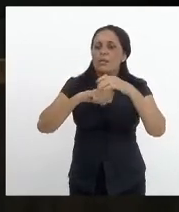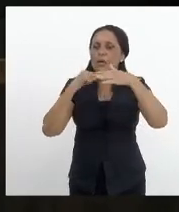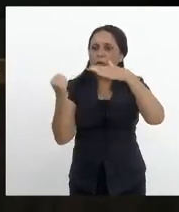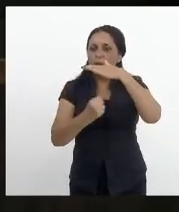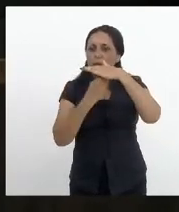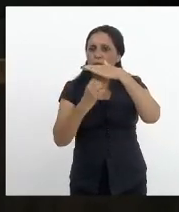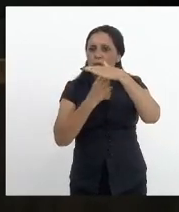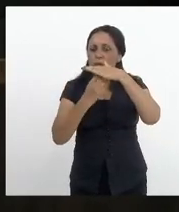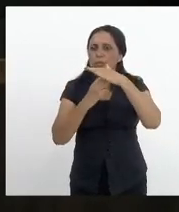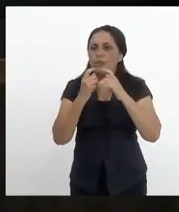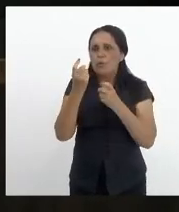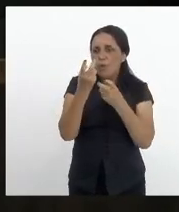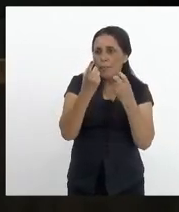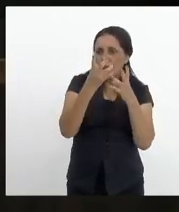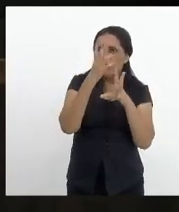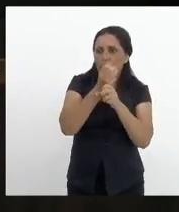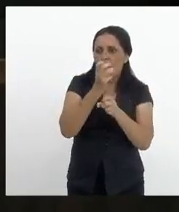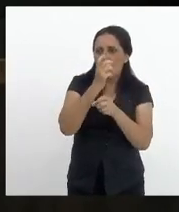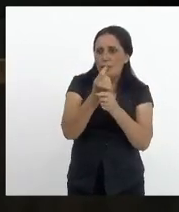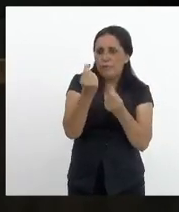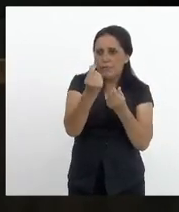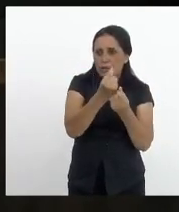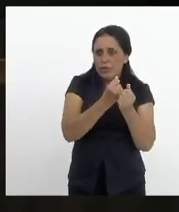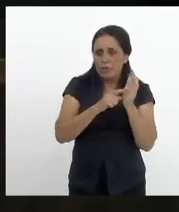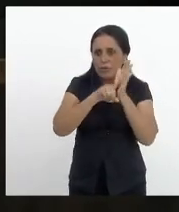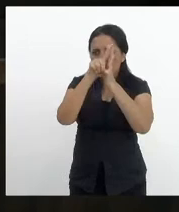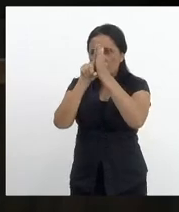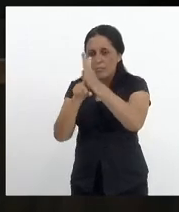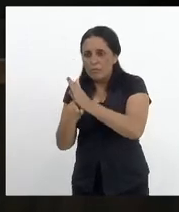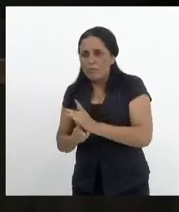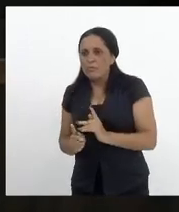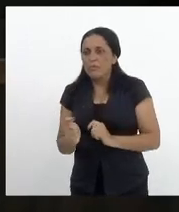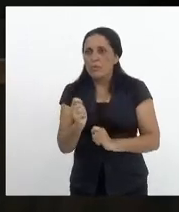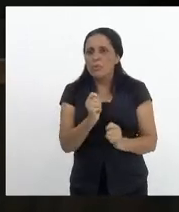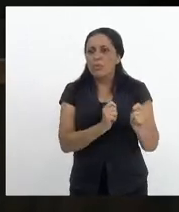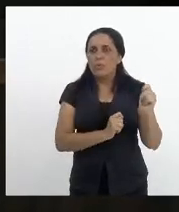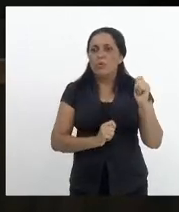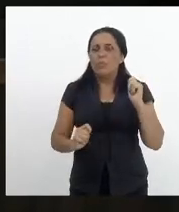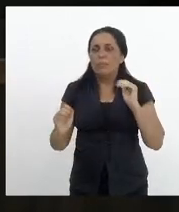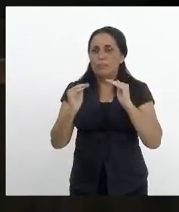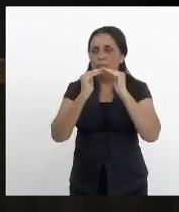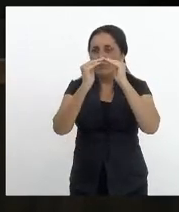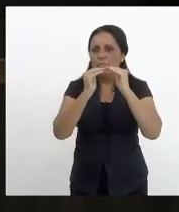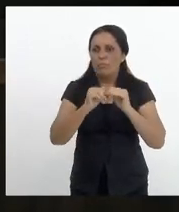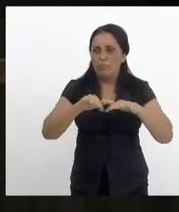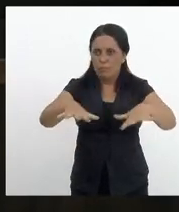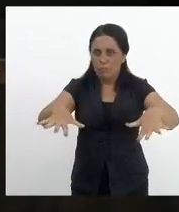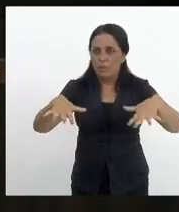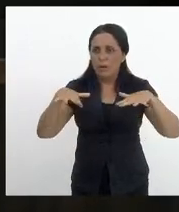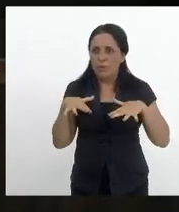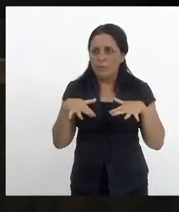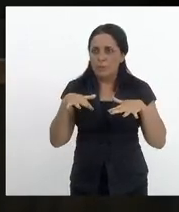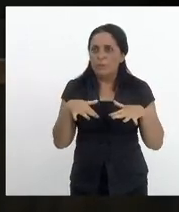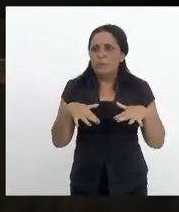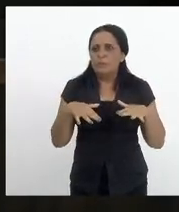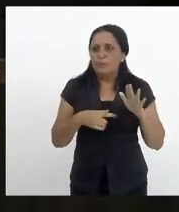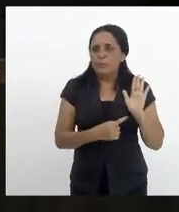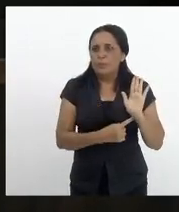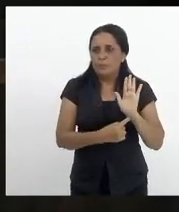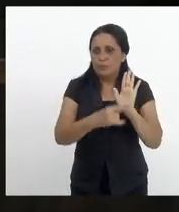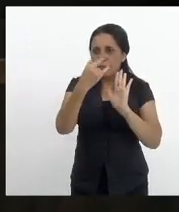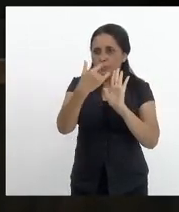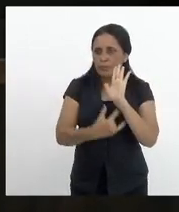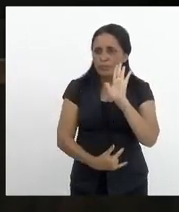Tributos Estaduais, de Orçamento, Finanças, Fiscalização Financeira e Controle, as emendas de plenário. Para emitir parecer pela Comissão de Constituição e